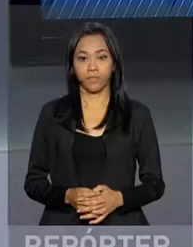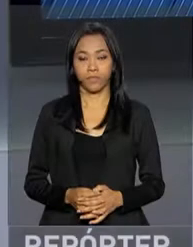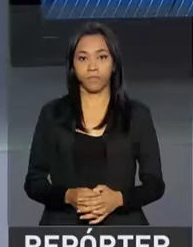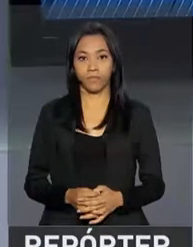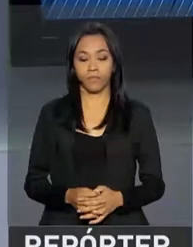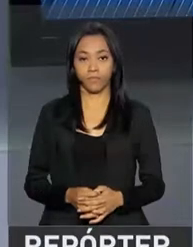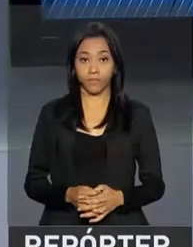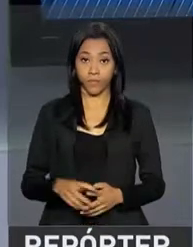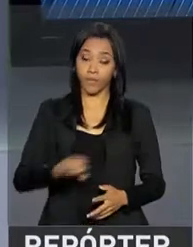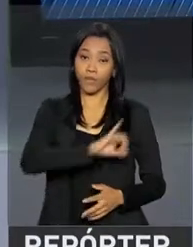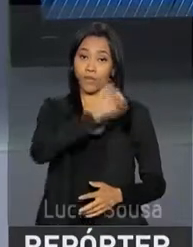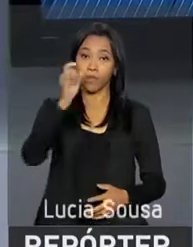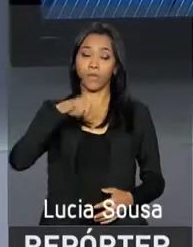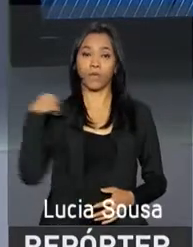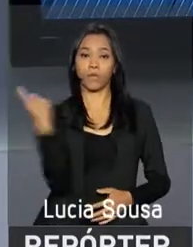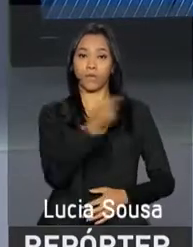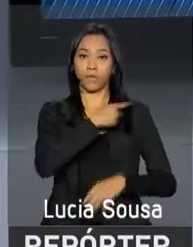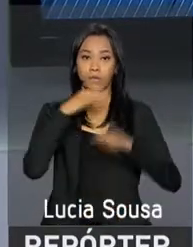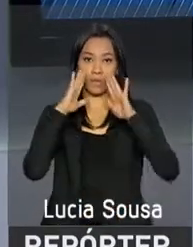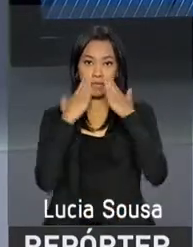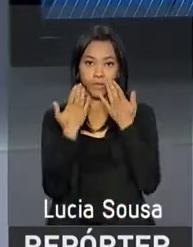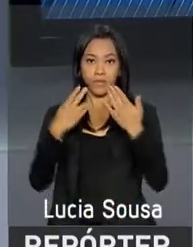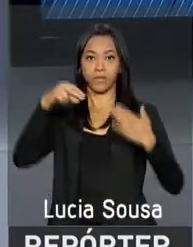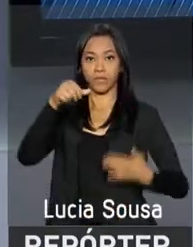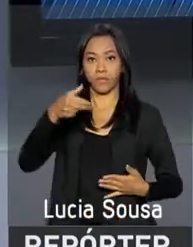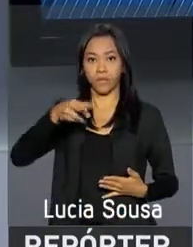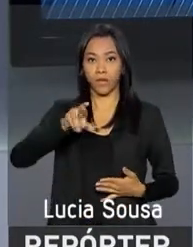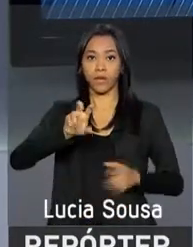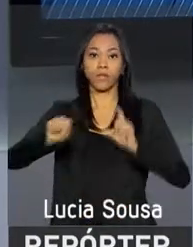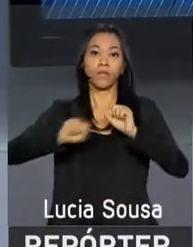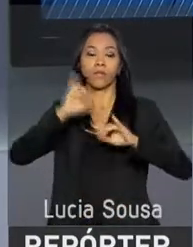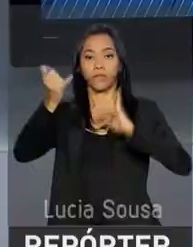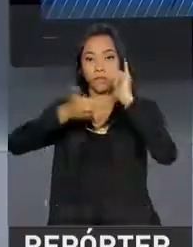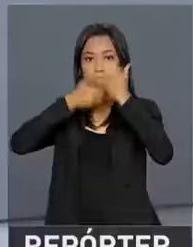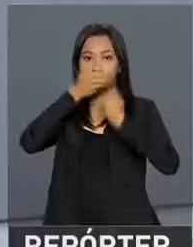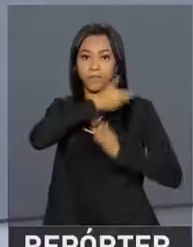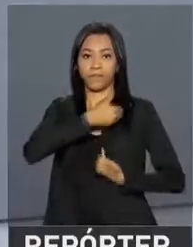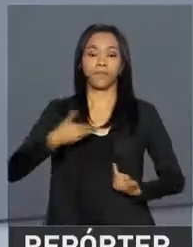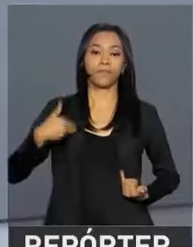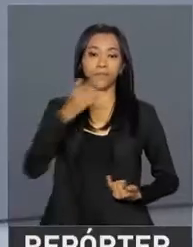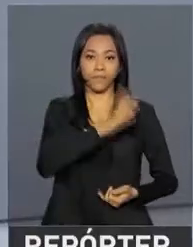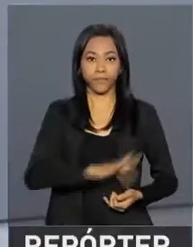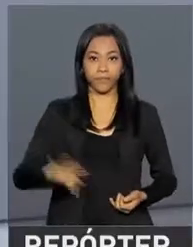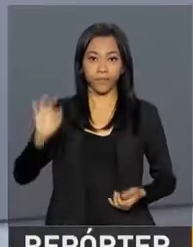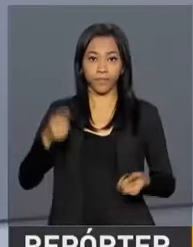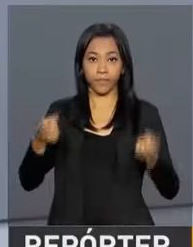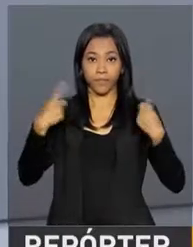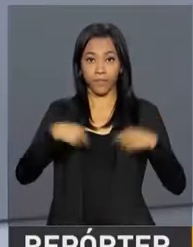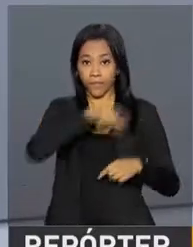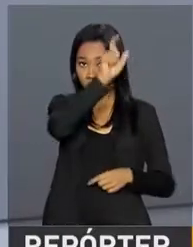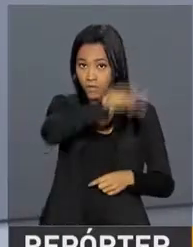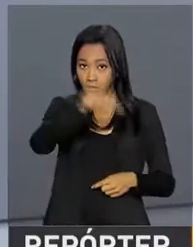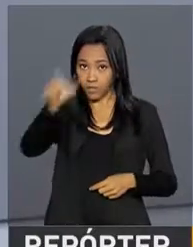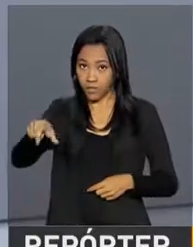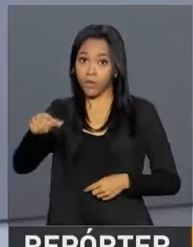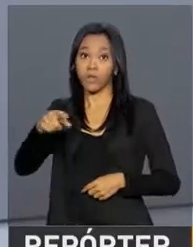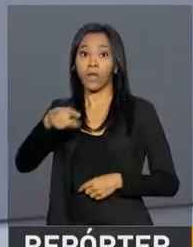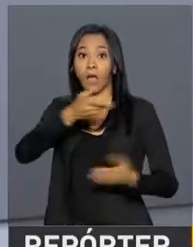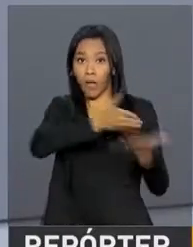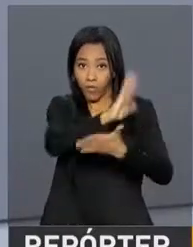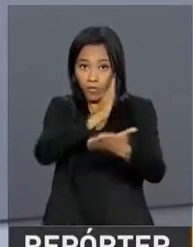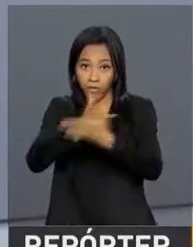o la no ar repórter e br as notícias do governo federal os estudantes aprovados no sistema de seleção